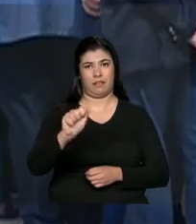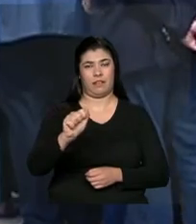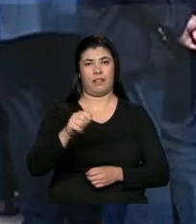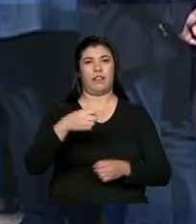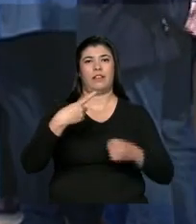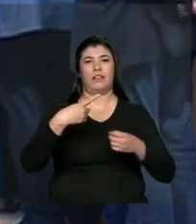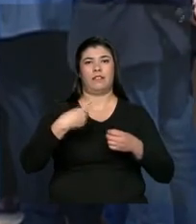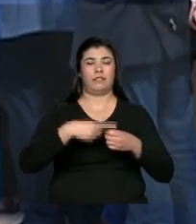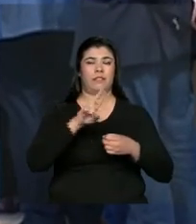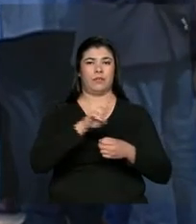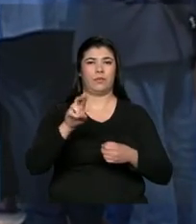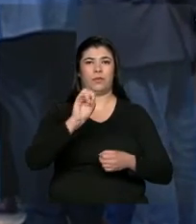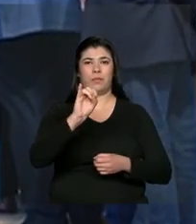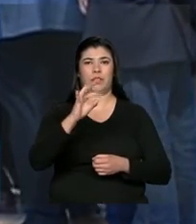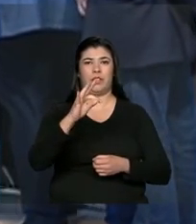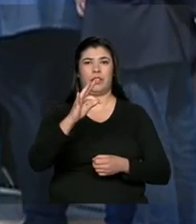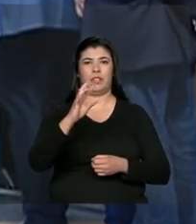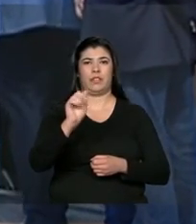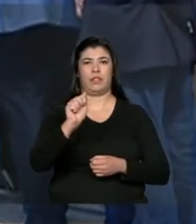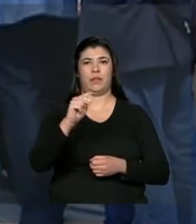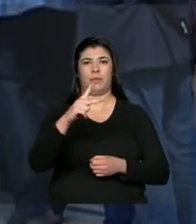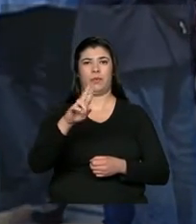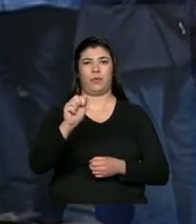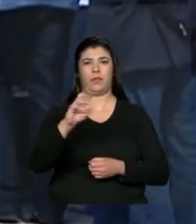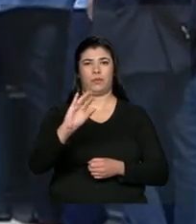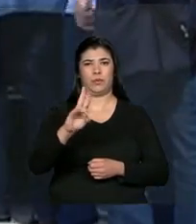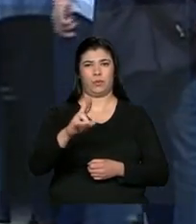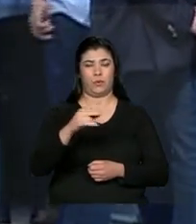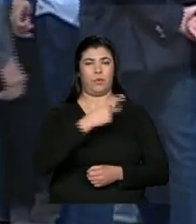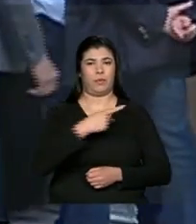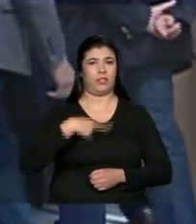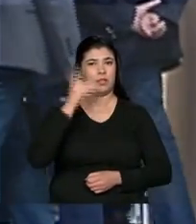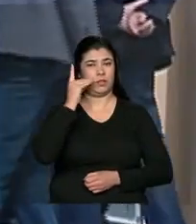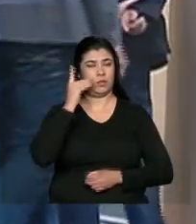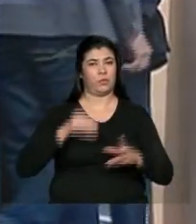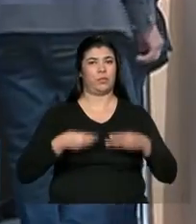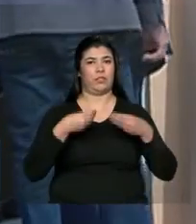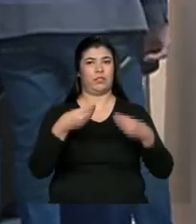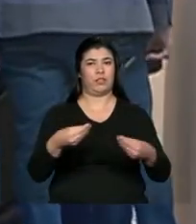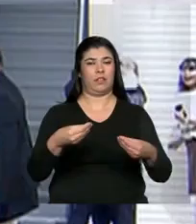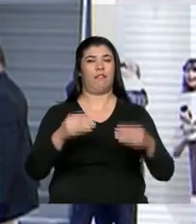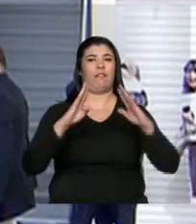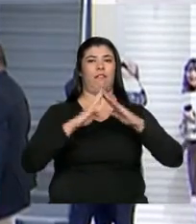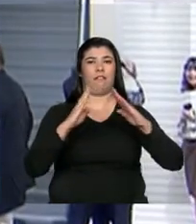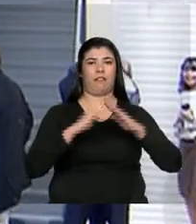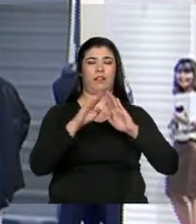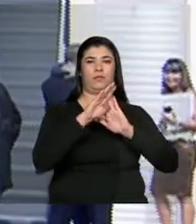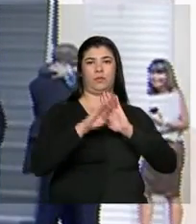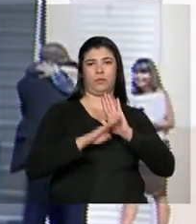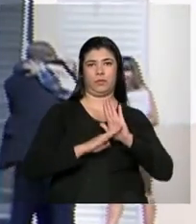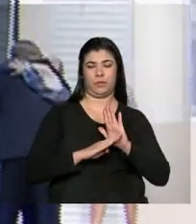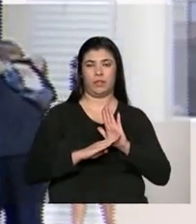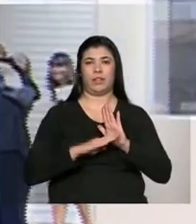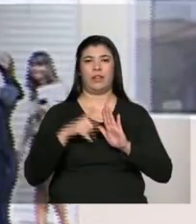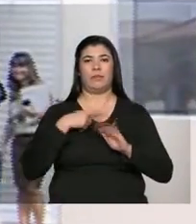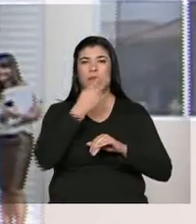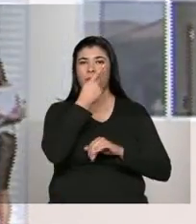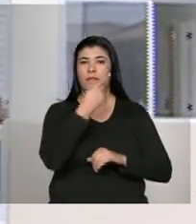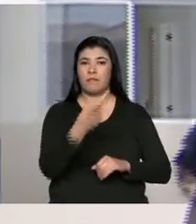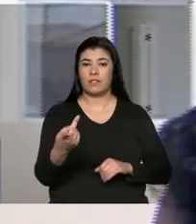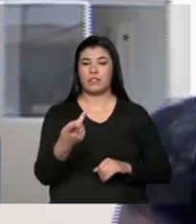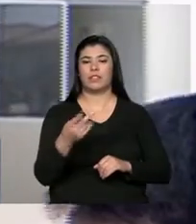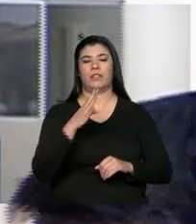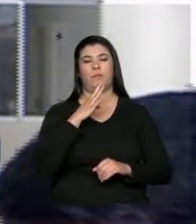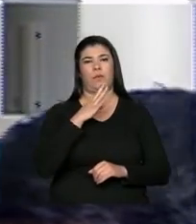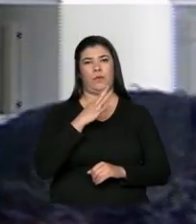rousseff sempre que fazem entrega de residências pelo programa minha casa minha vida visita uma das unidades